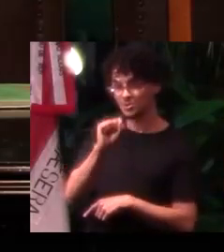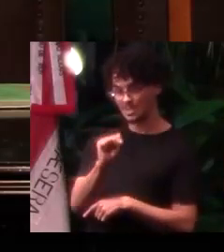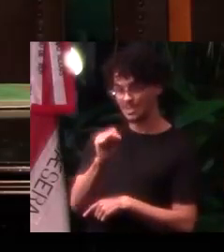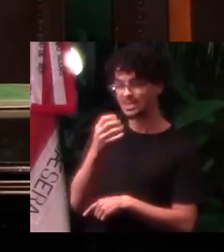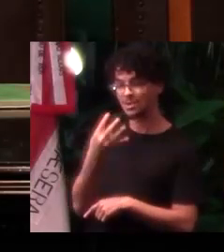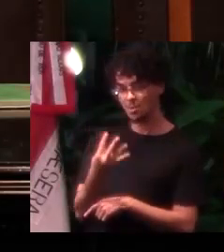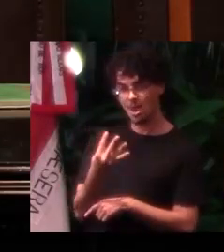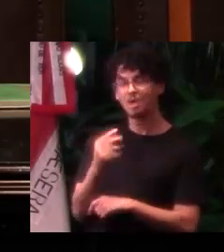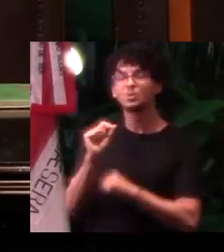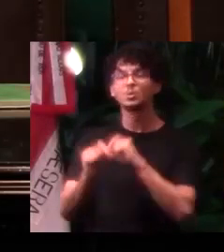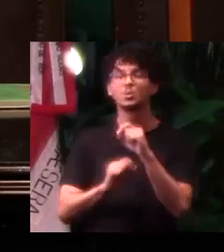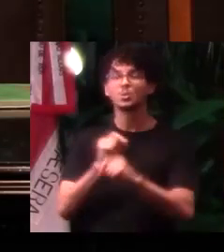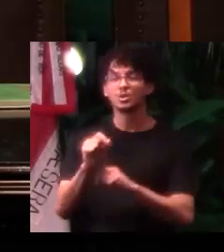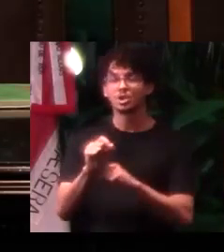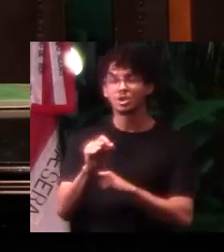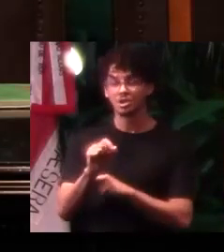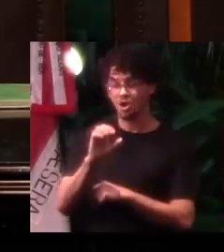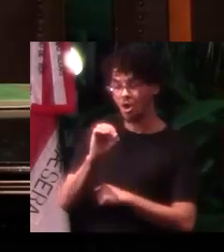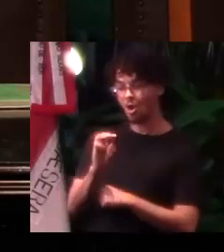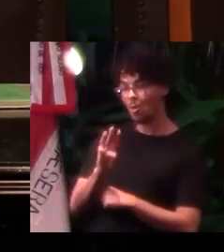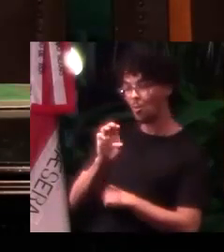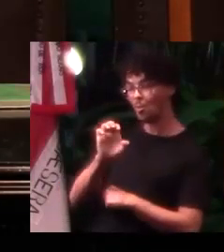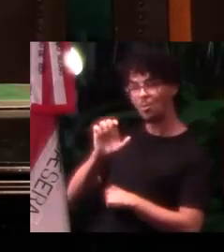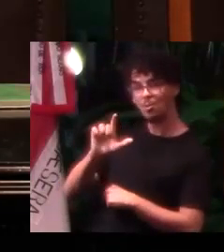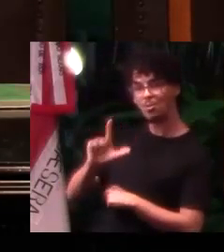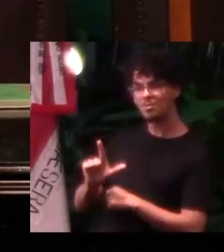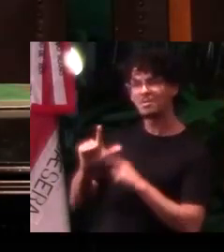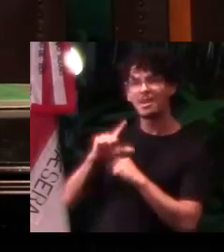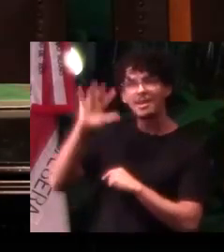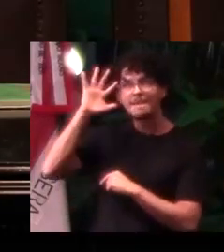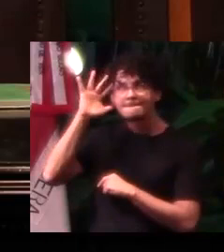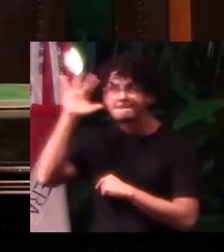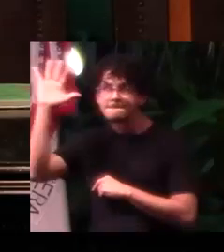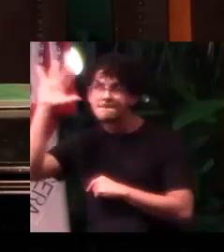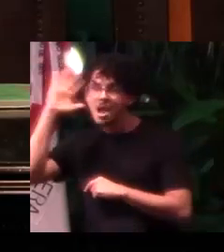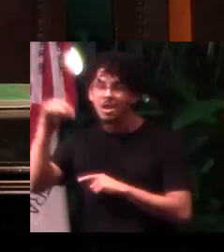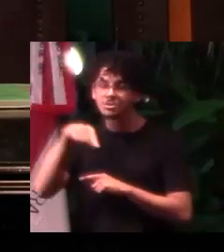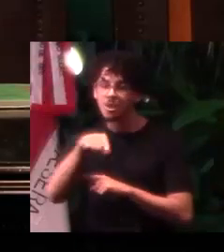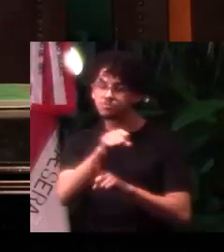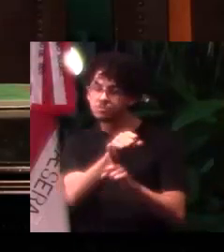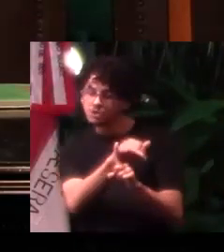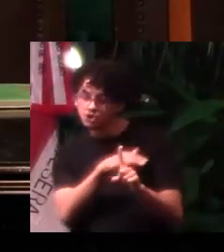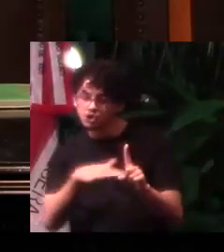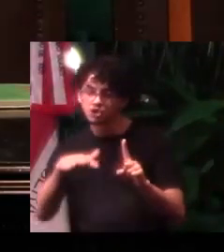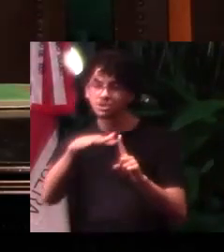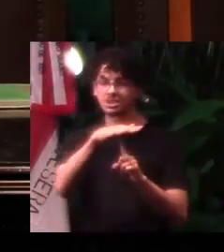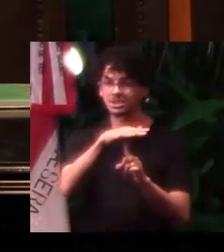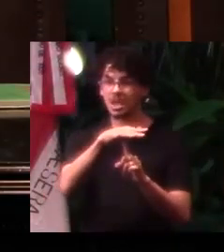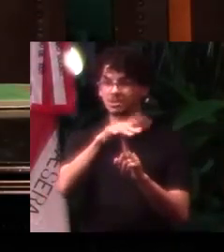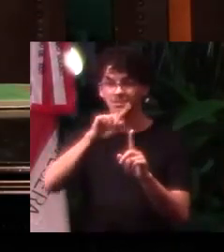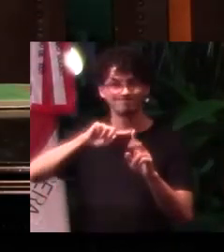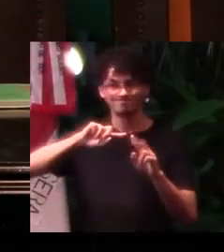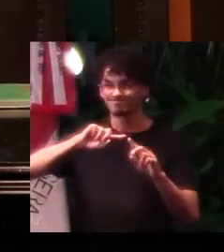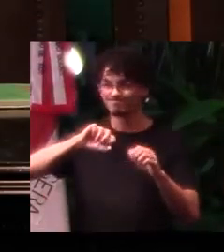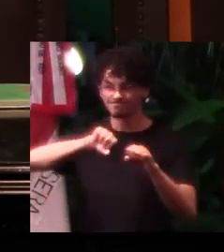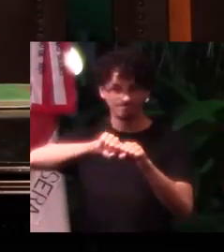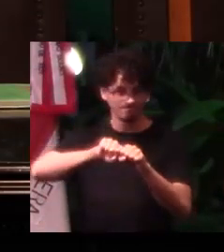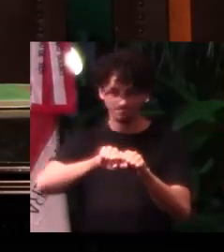1984, Orwell imagina uma sociedade que sabem distópica,